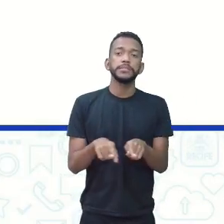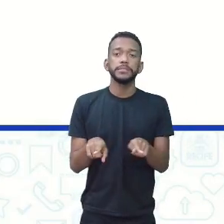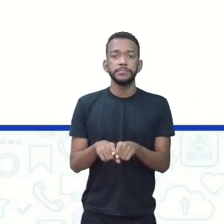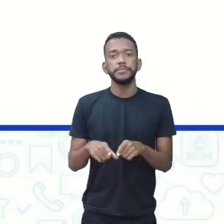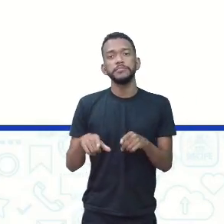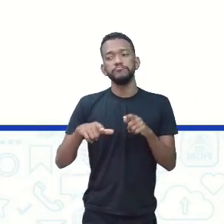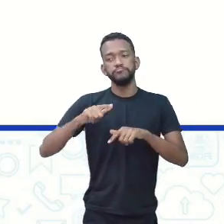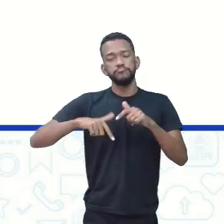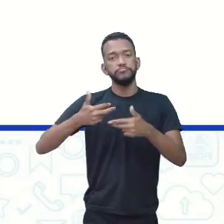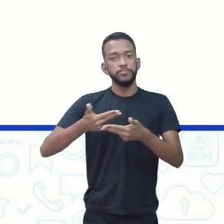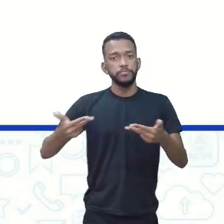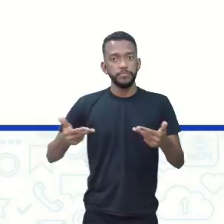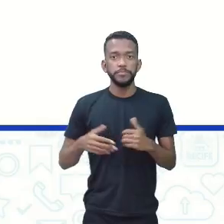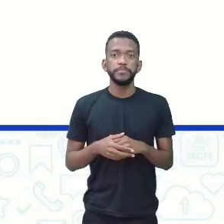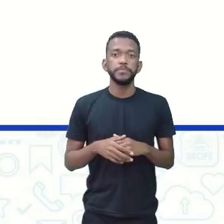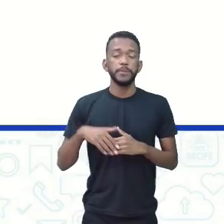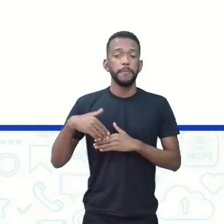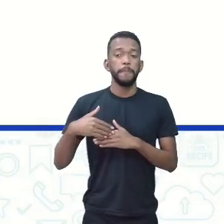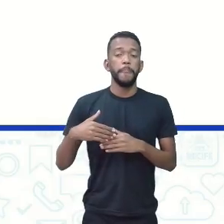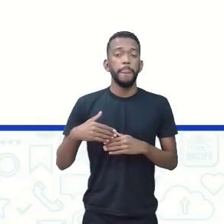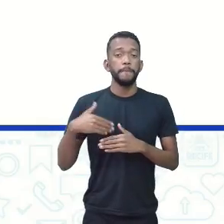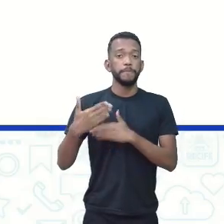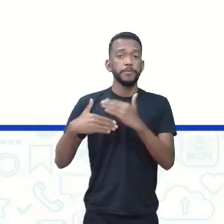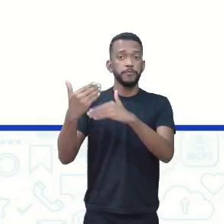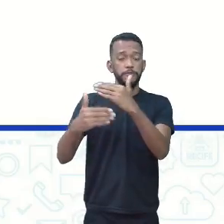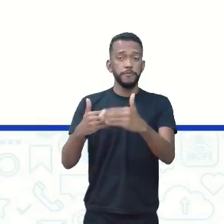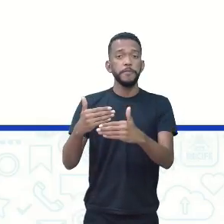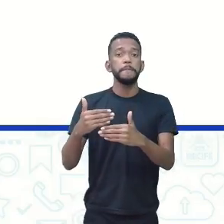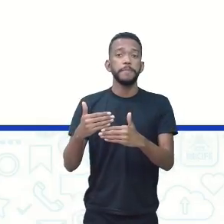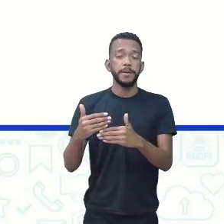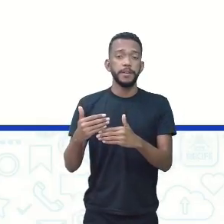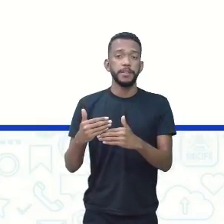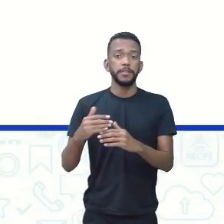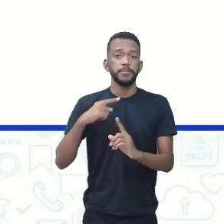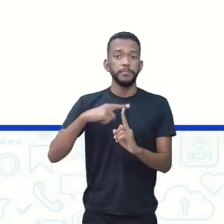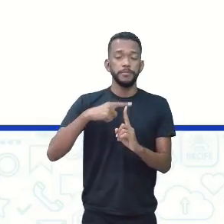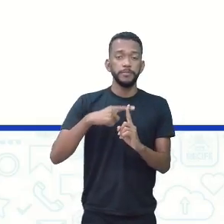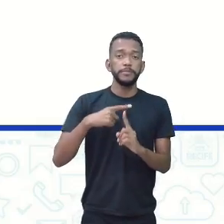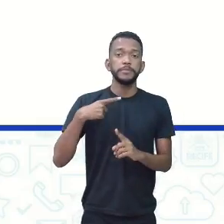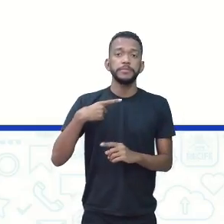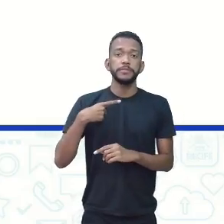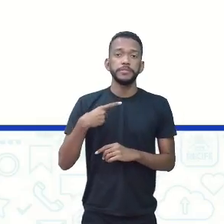Os benefícios do desenvolvimento não estão sendo divididos